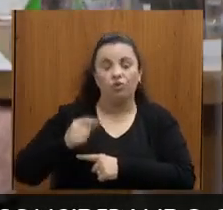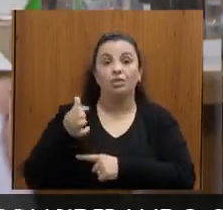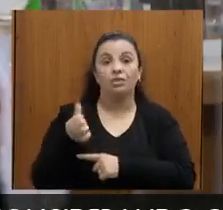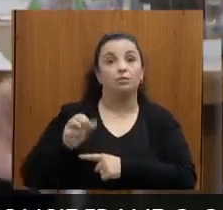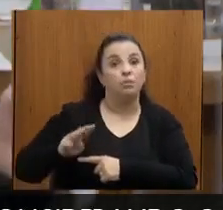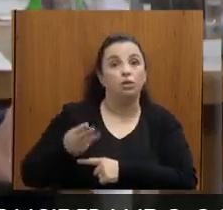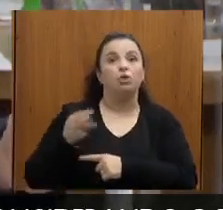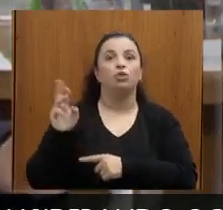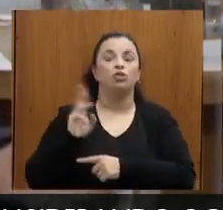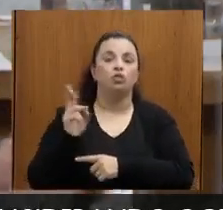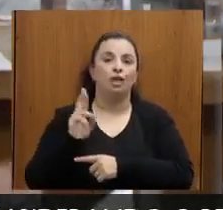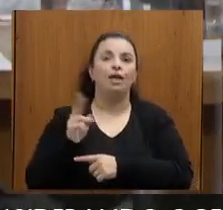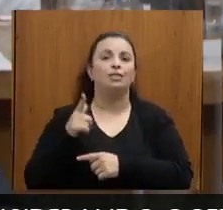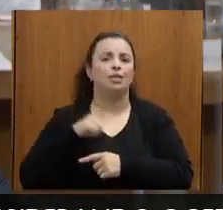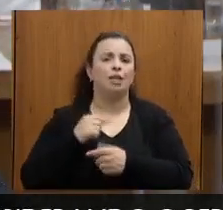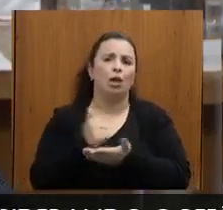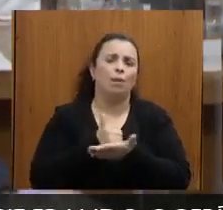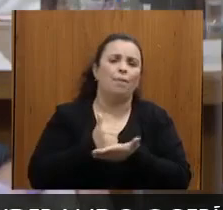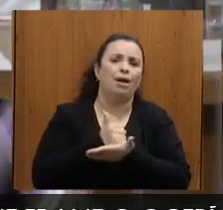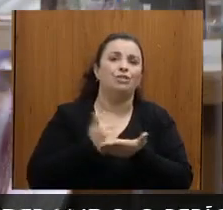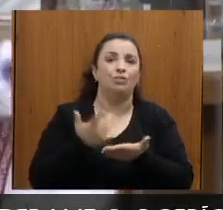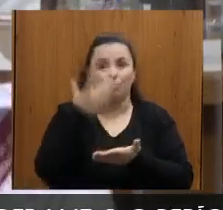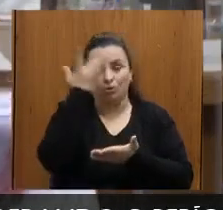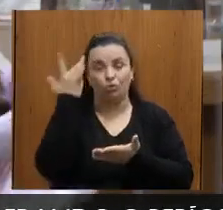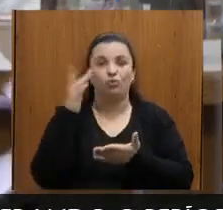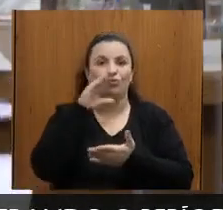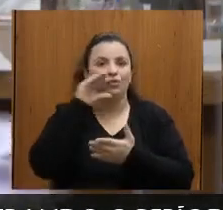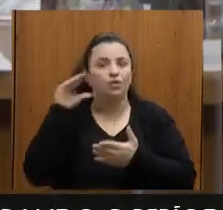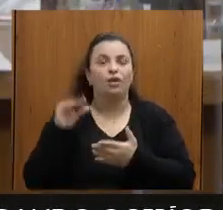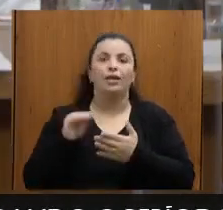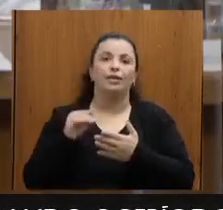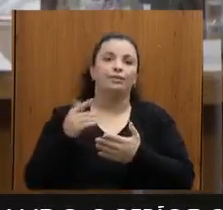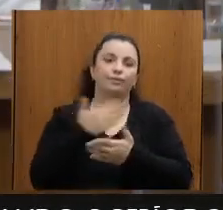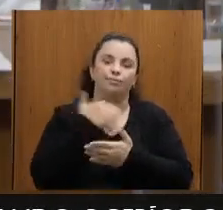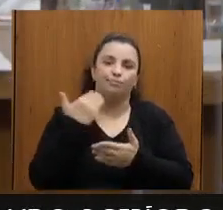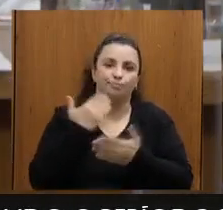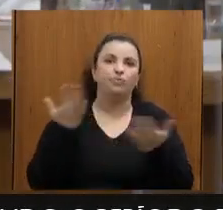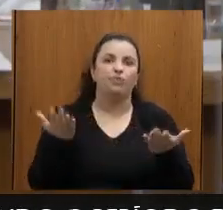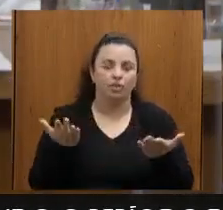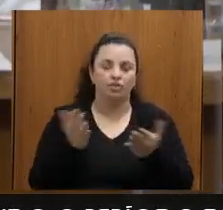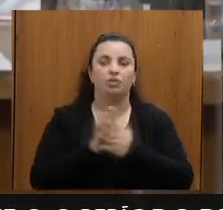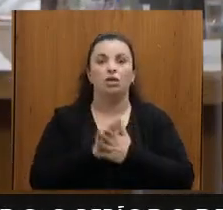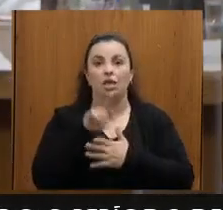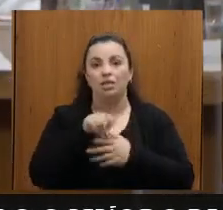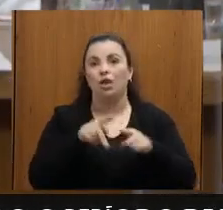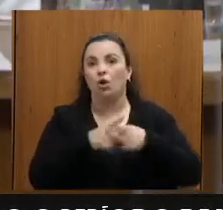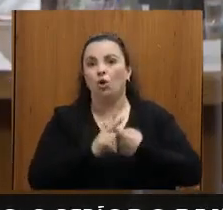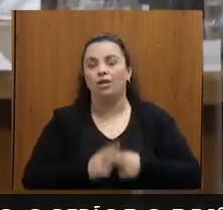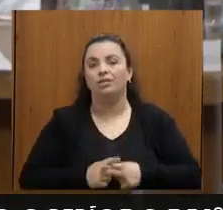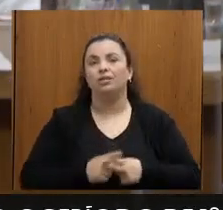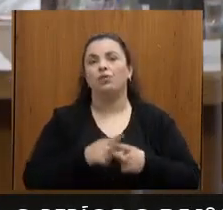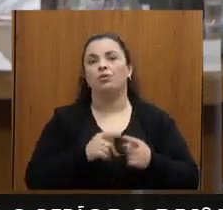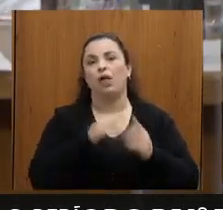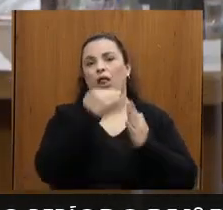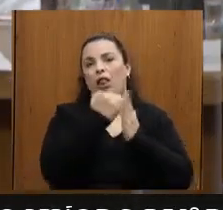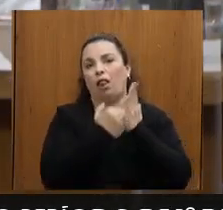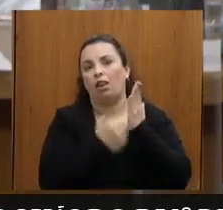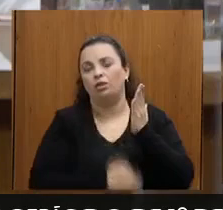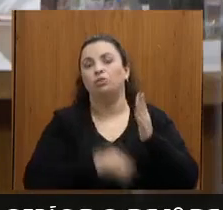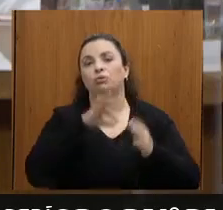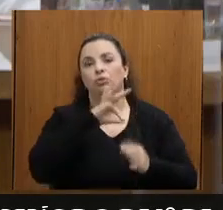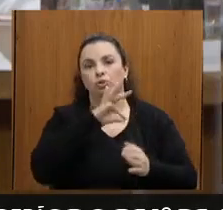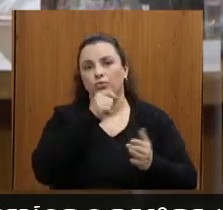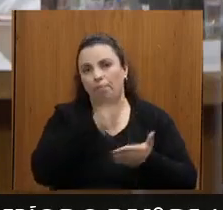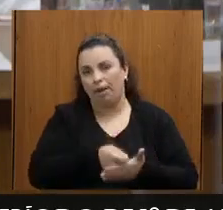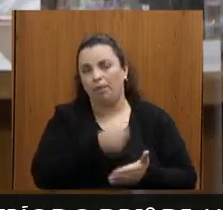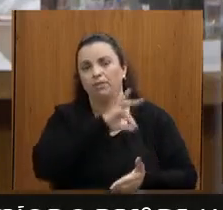relatórios de falecimentos de servidores. Então, isso é uma correção da folha que é importante. Ainda no âmbito de gestão de pessoas, concluímos